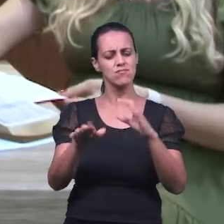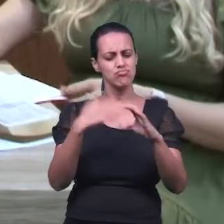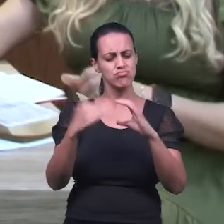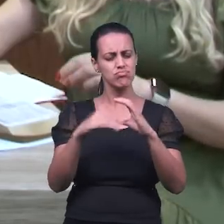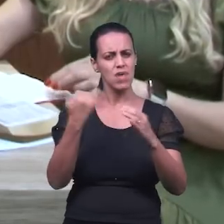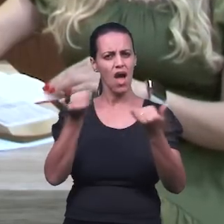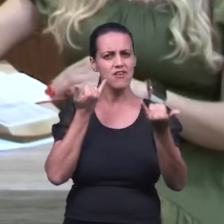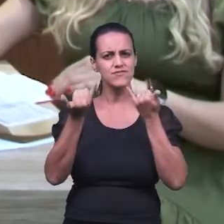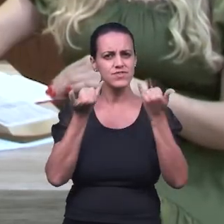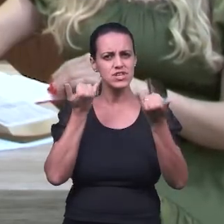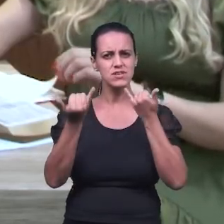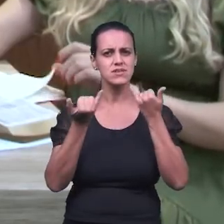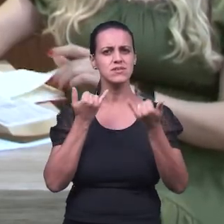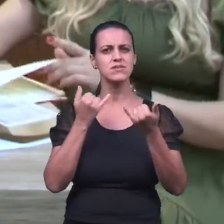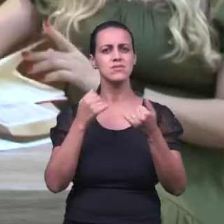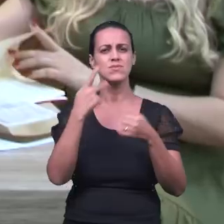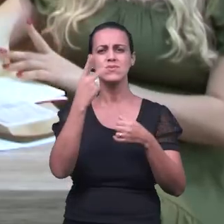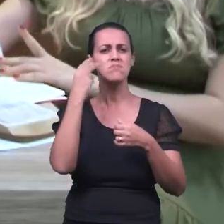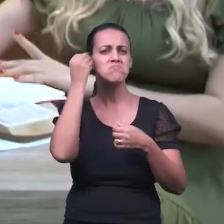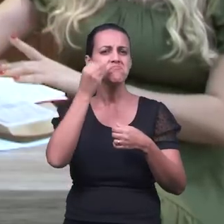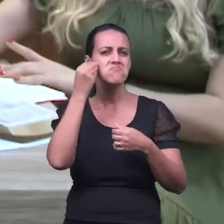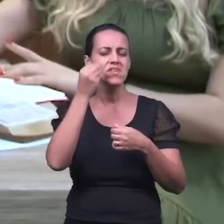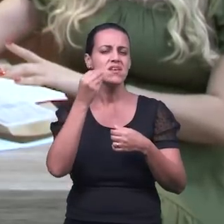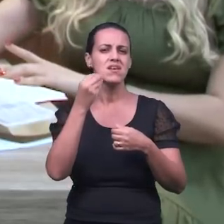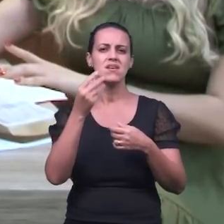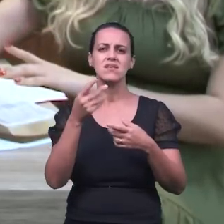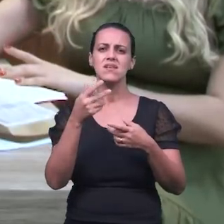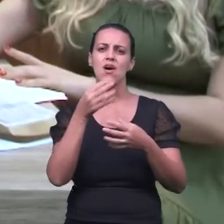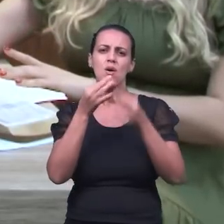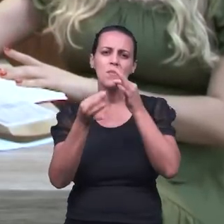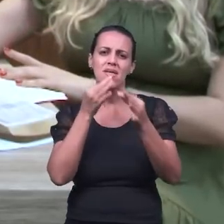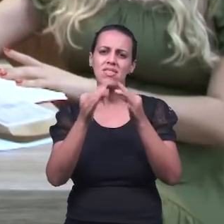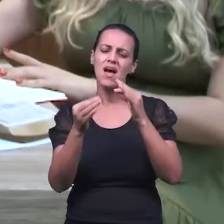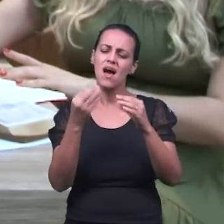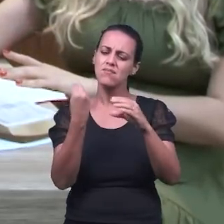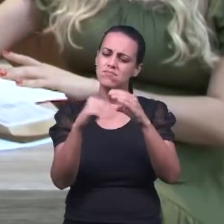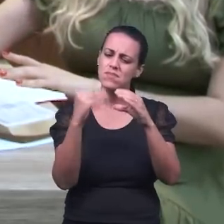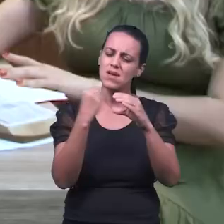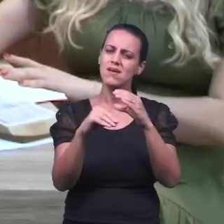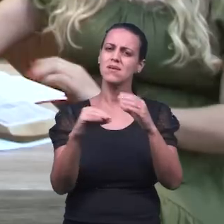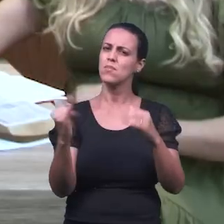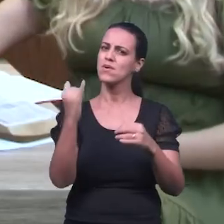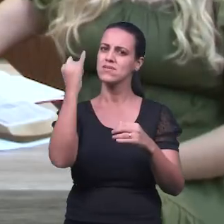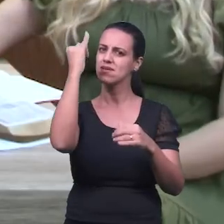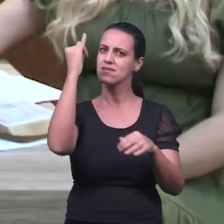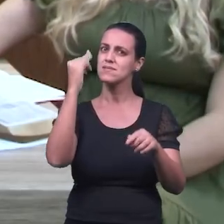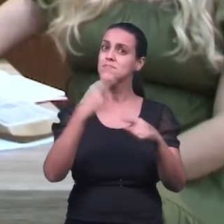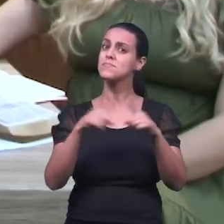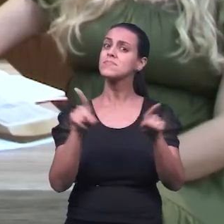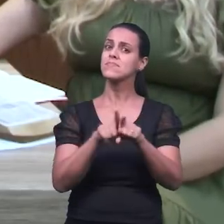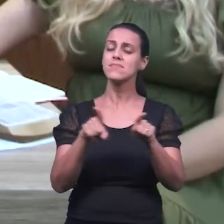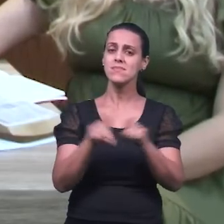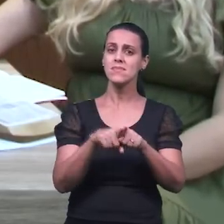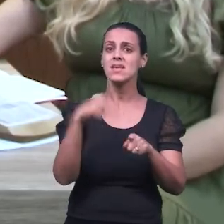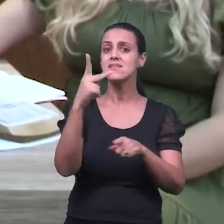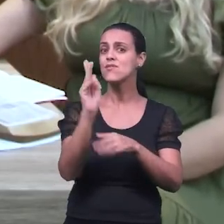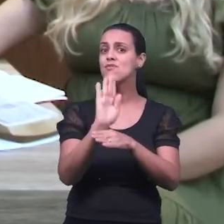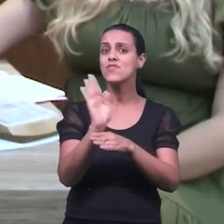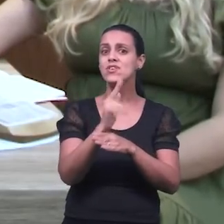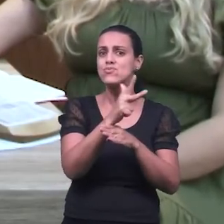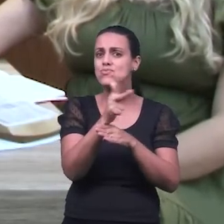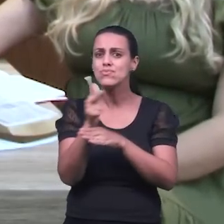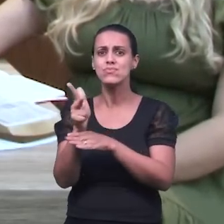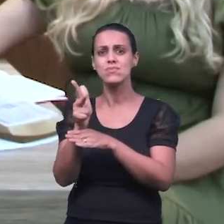receber os avisos, mande seus comentários, observações, é muito importante para nós, mas também mande os seus